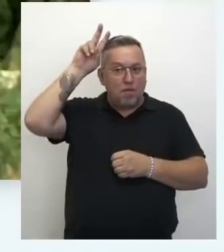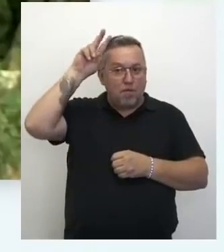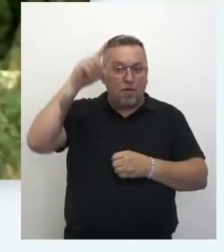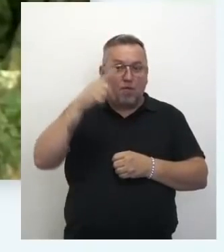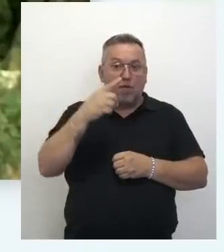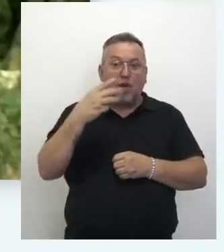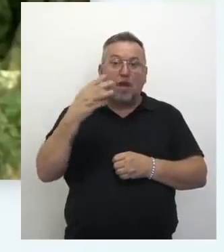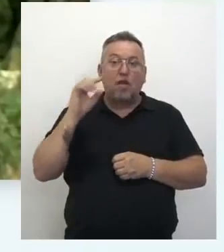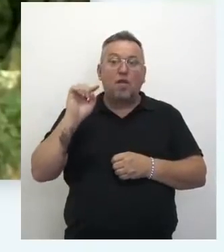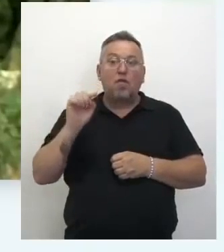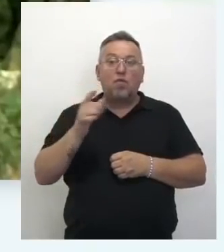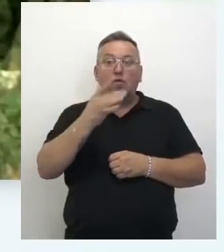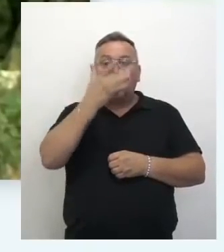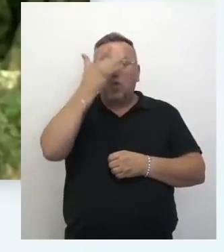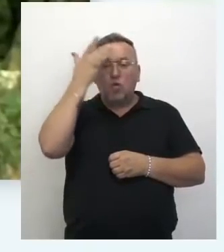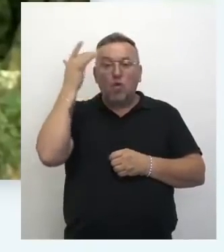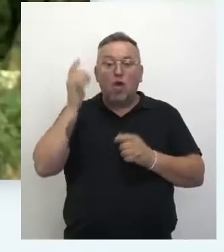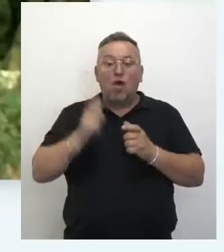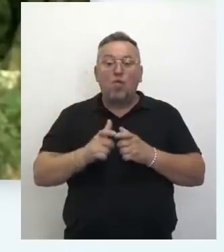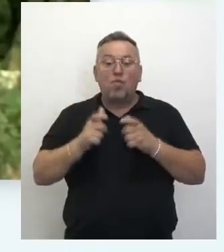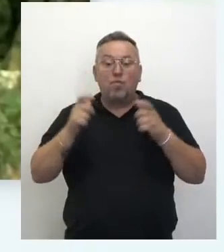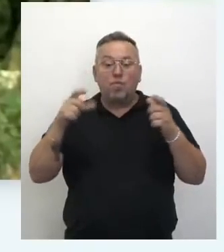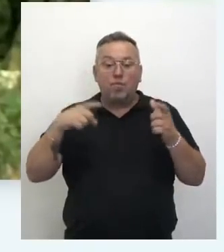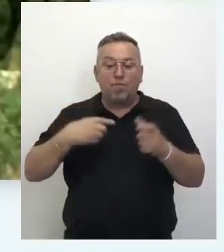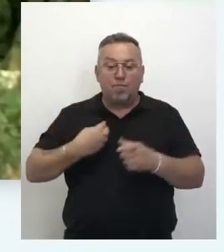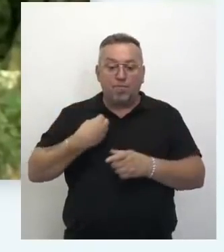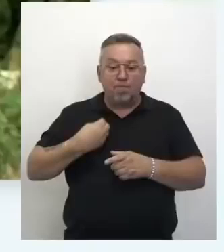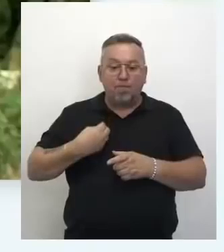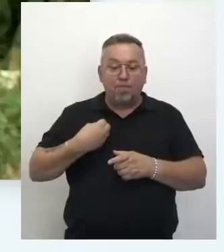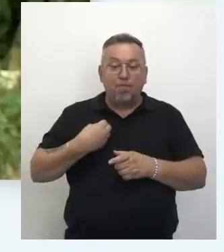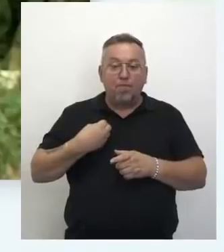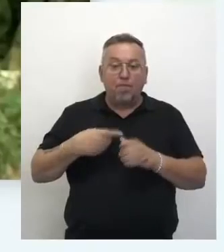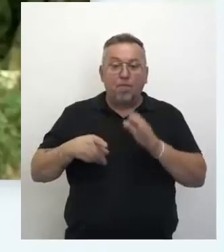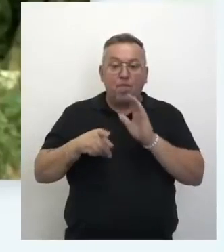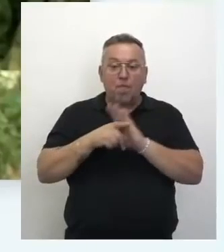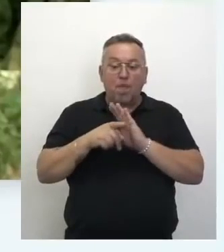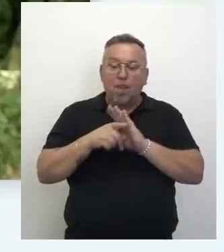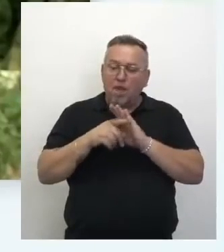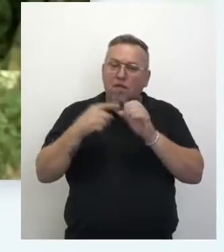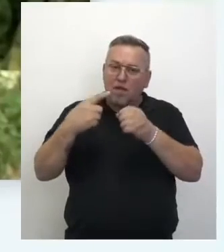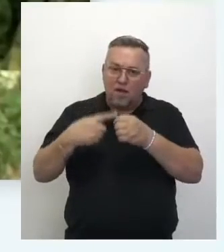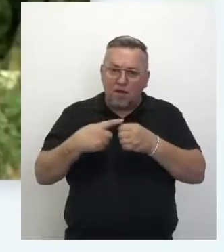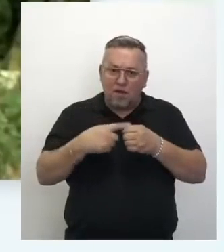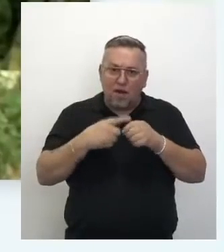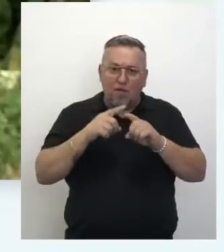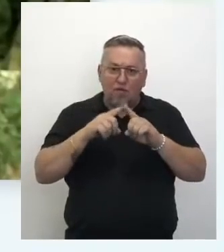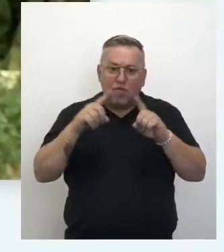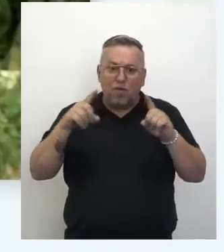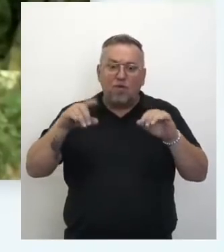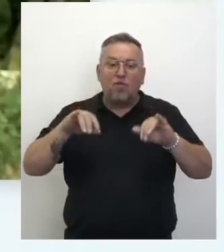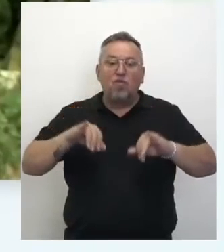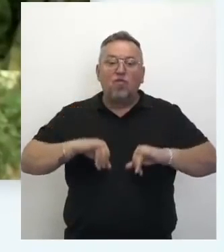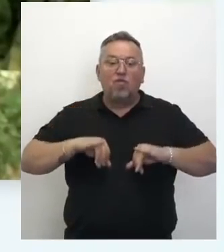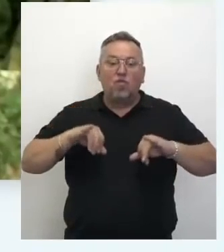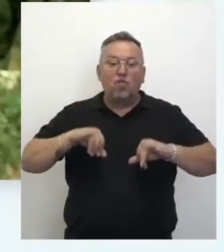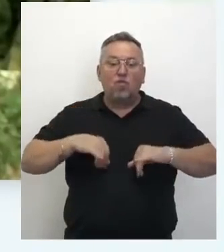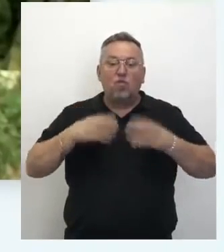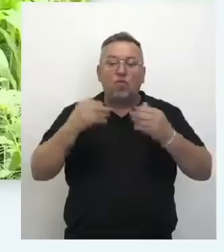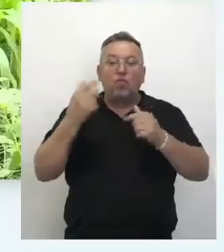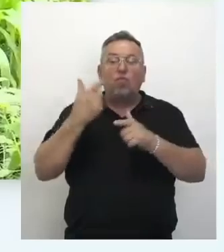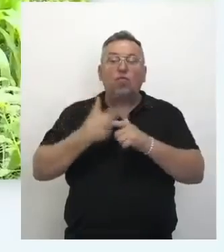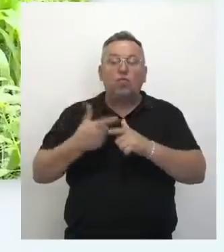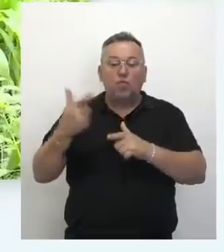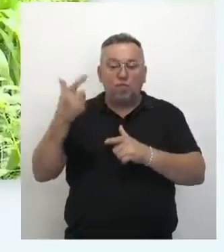mil pessoas. A grande maioria vive em áreas praticamente urbanas, mas ainda sofre com muitos